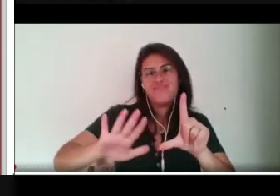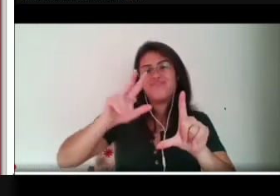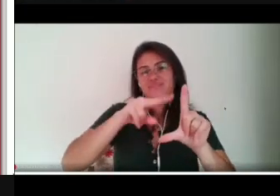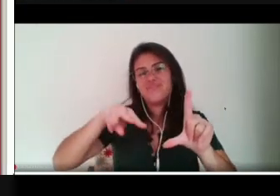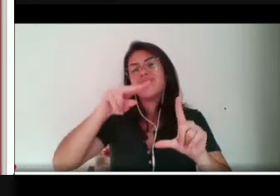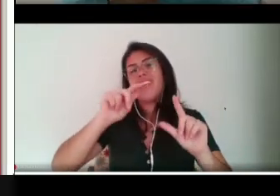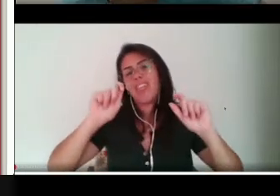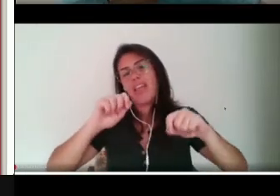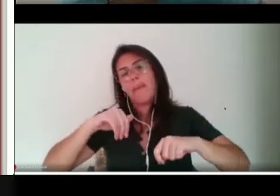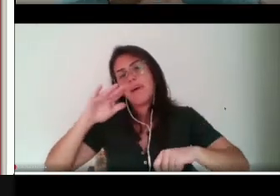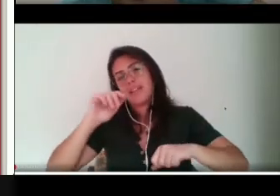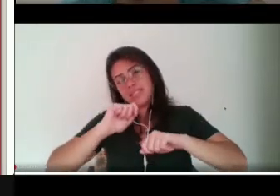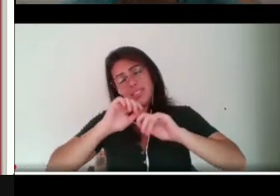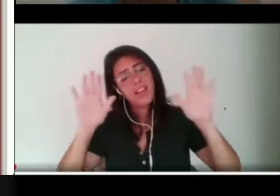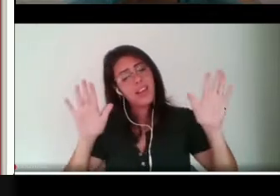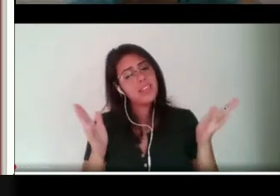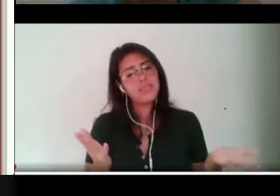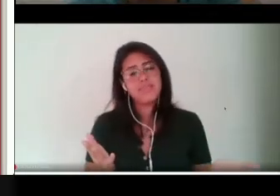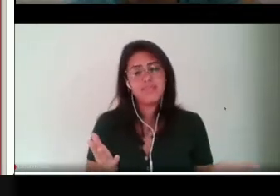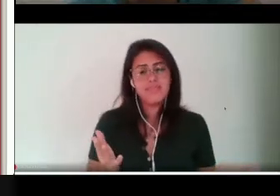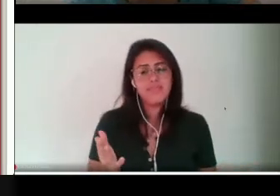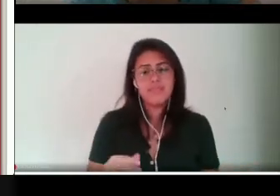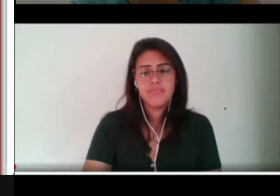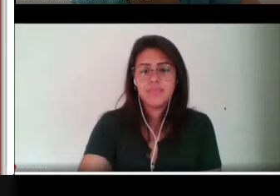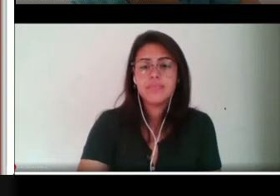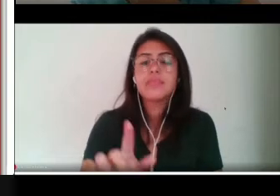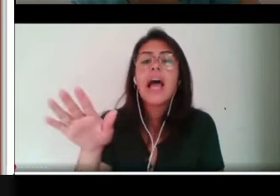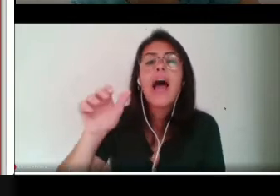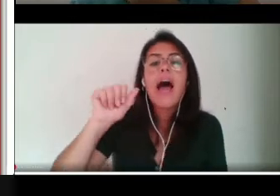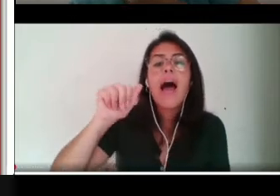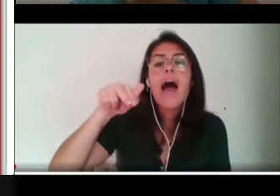professora. E a Ana, tem alguma dúvida ainda, Ana?